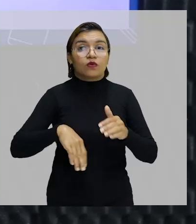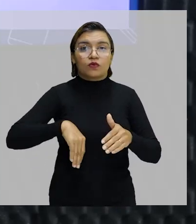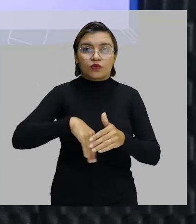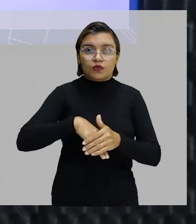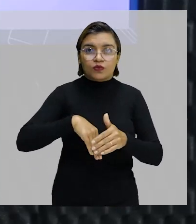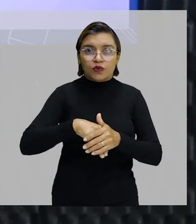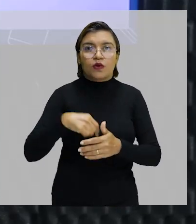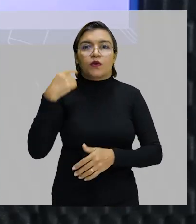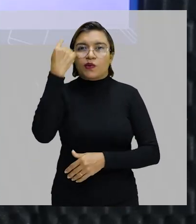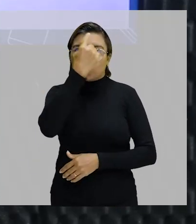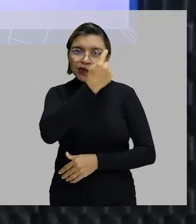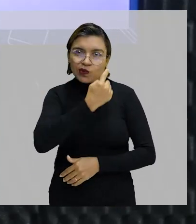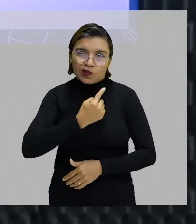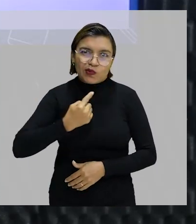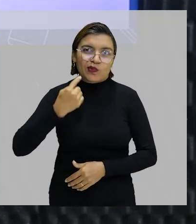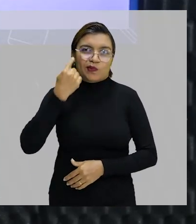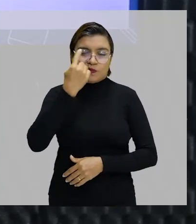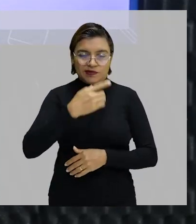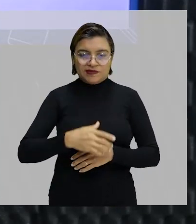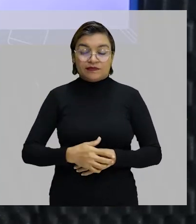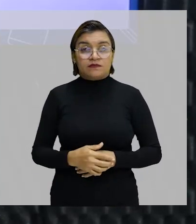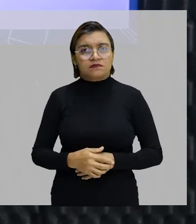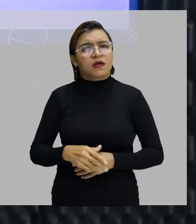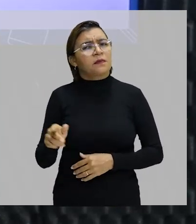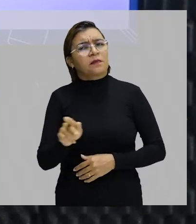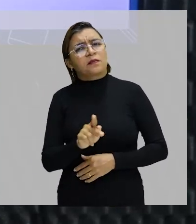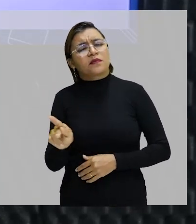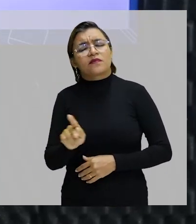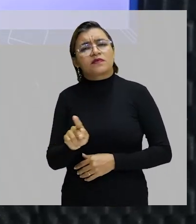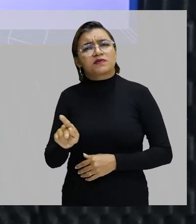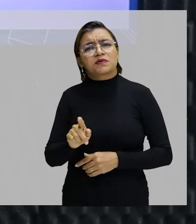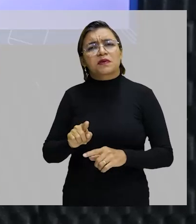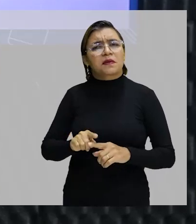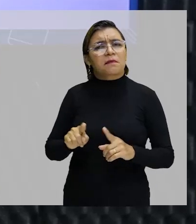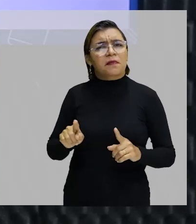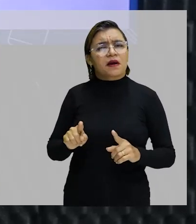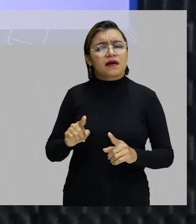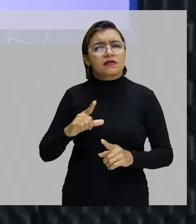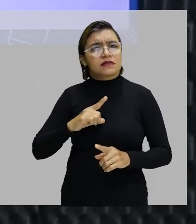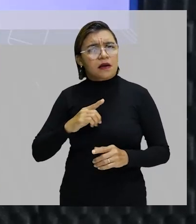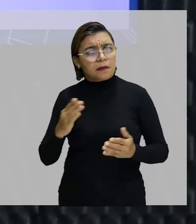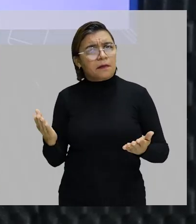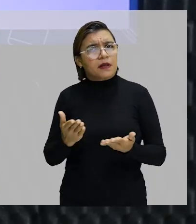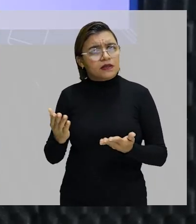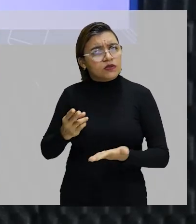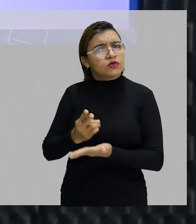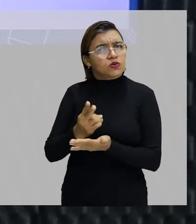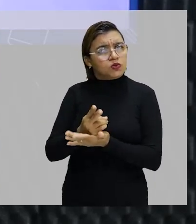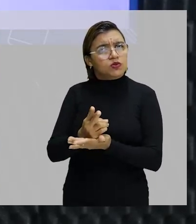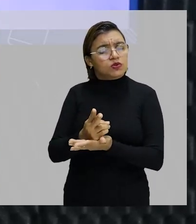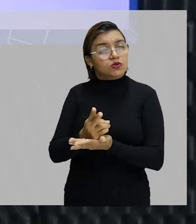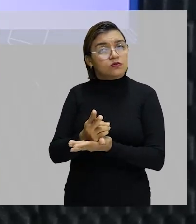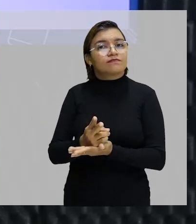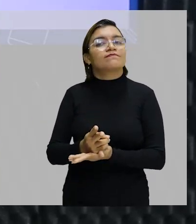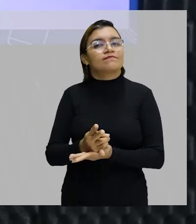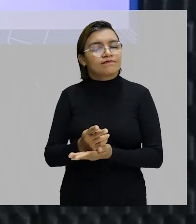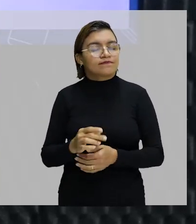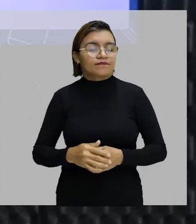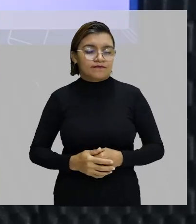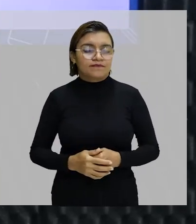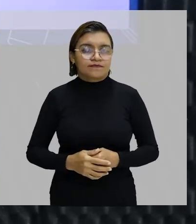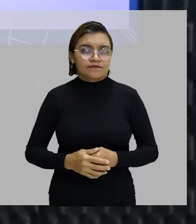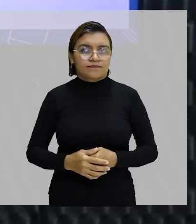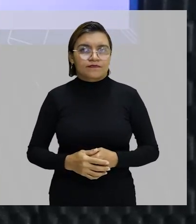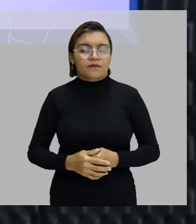por 1 hora. Tá? Professora, mas não existe o presente contínuo? E agora eu estou falando de